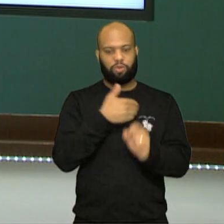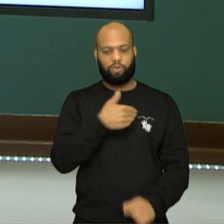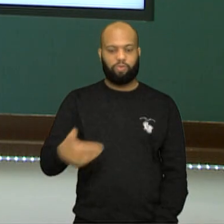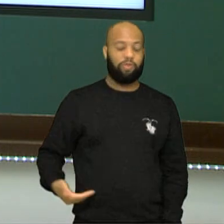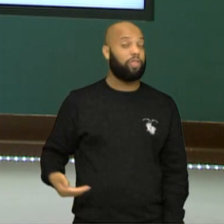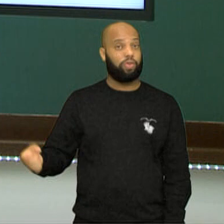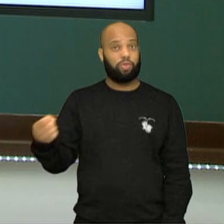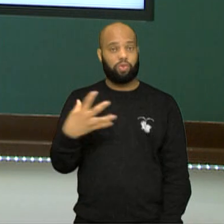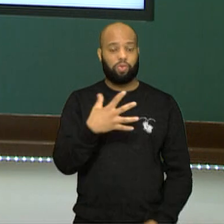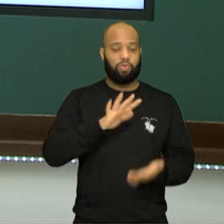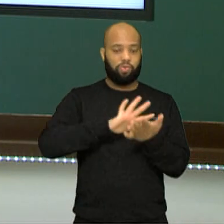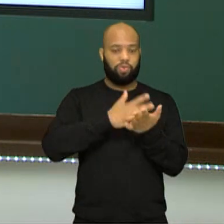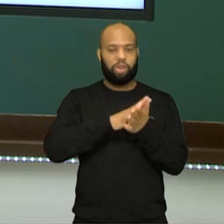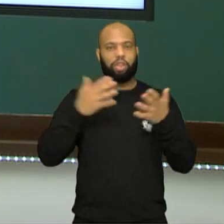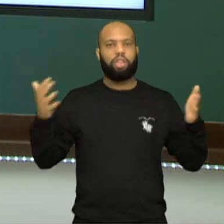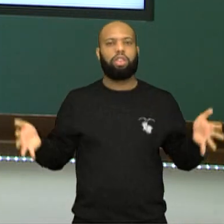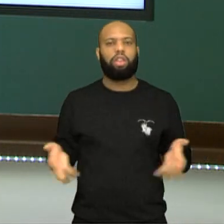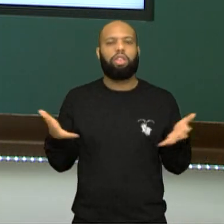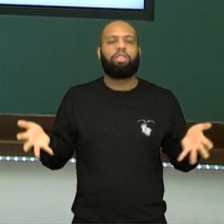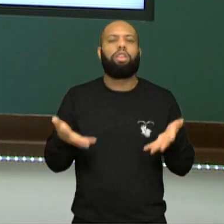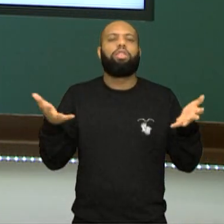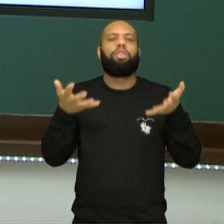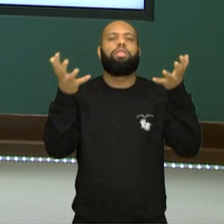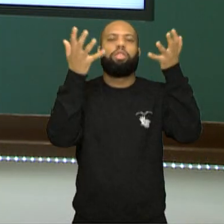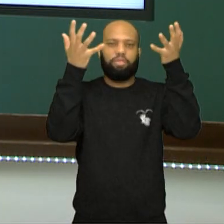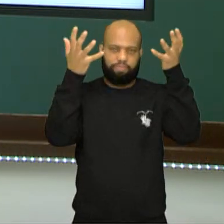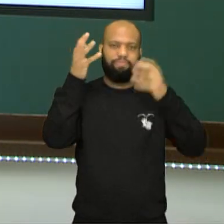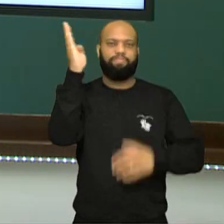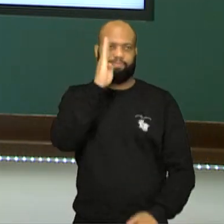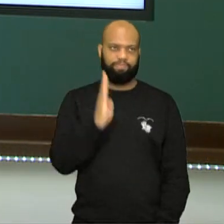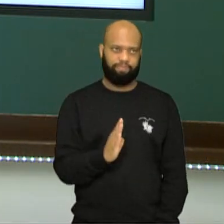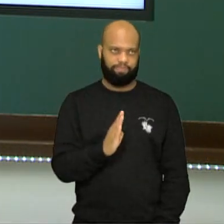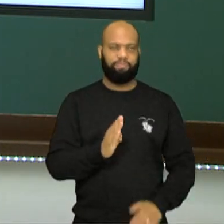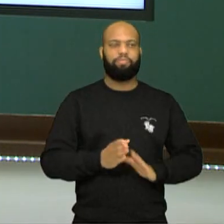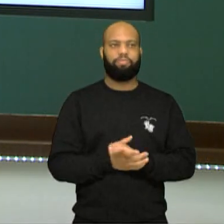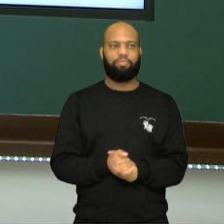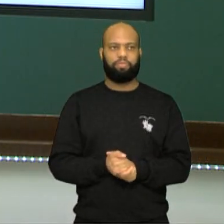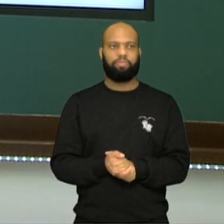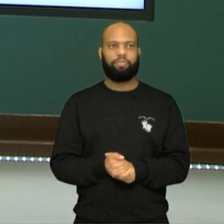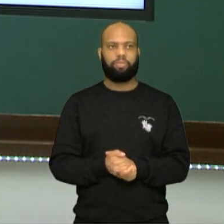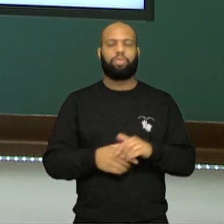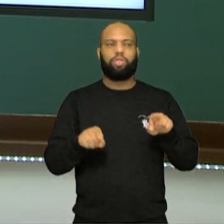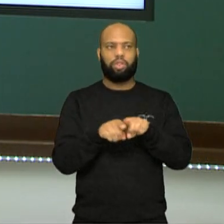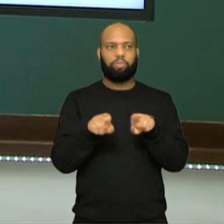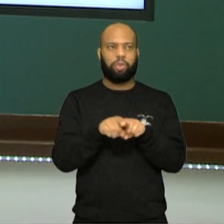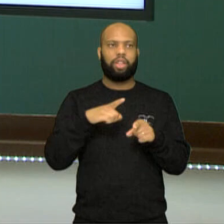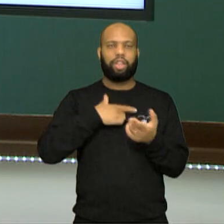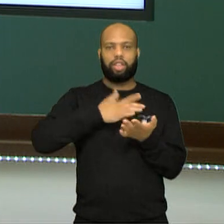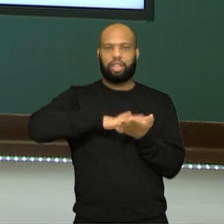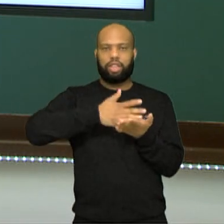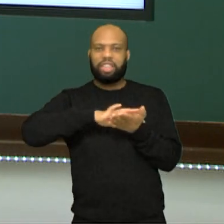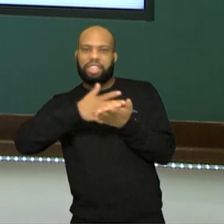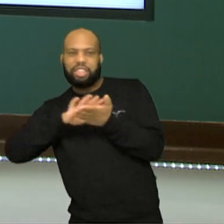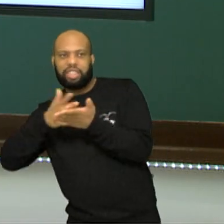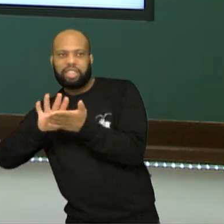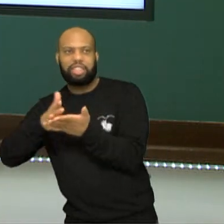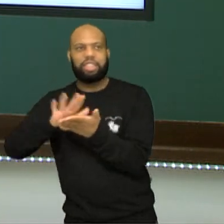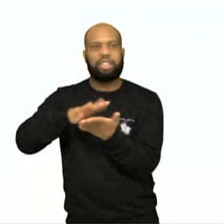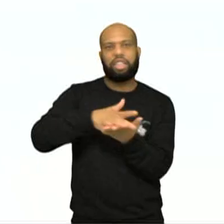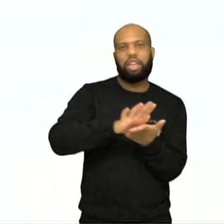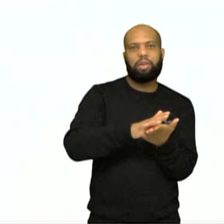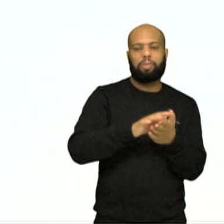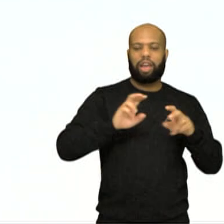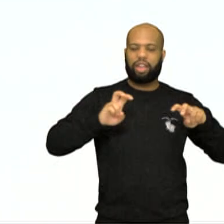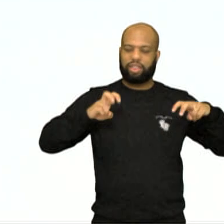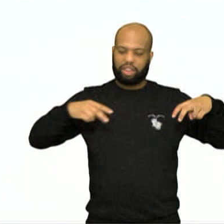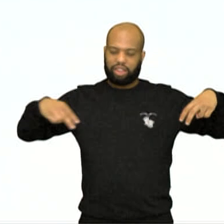um samba que exalta o nosso país. Então, é um samba exaltação. E é o samba de roda, que é o mais comunzinho